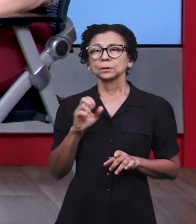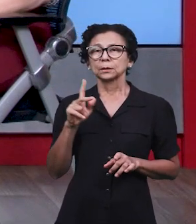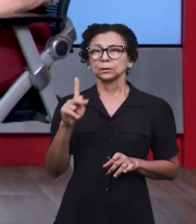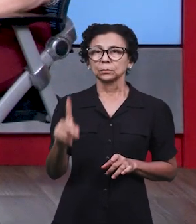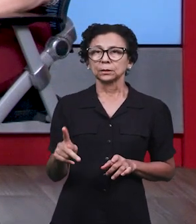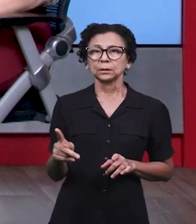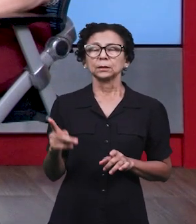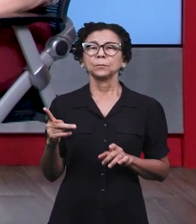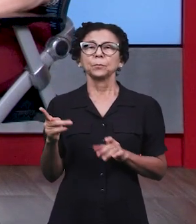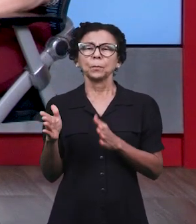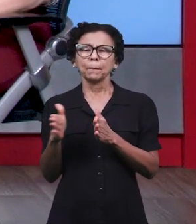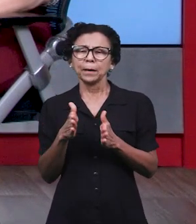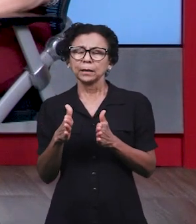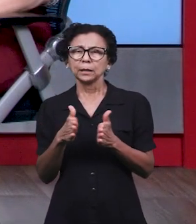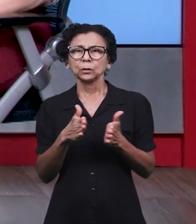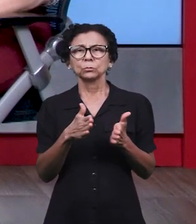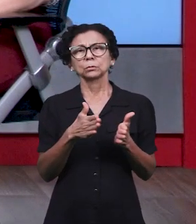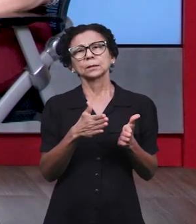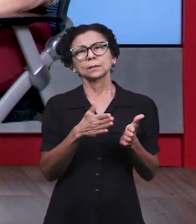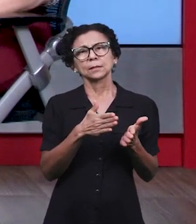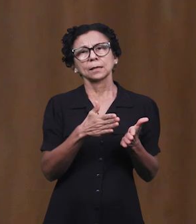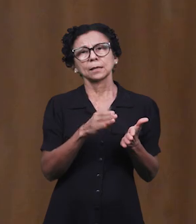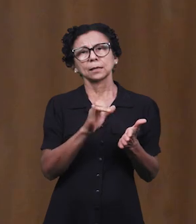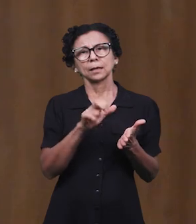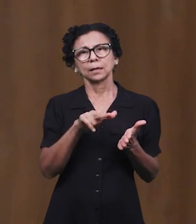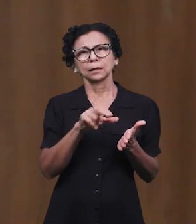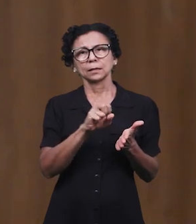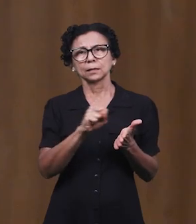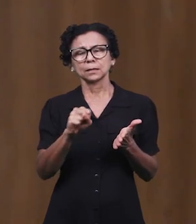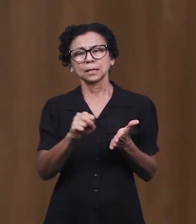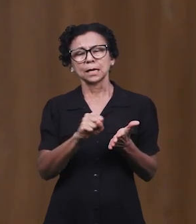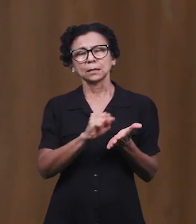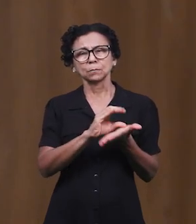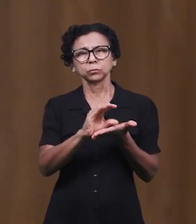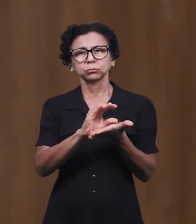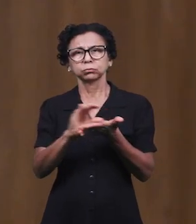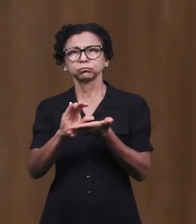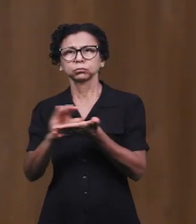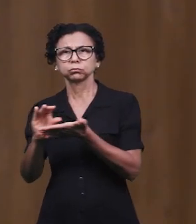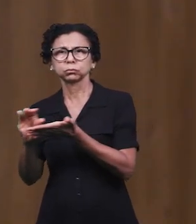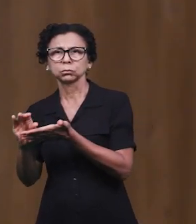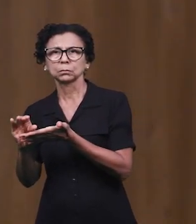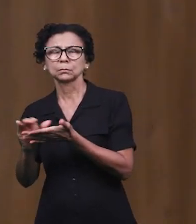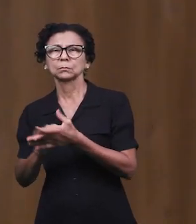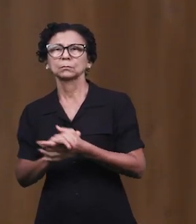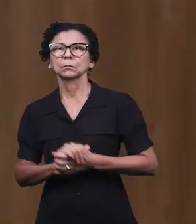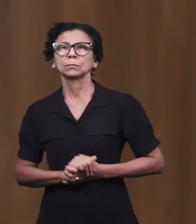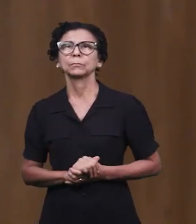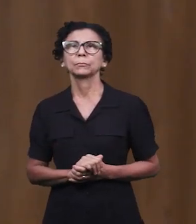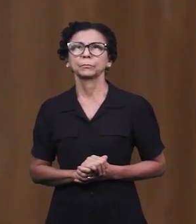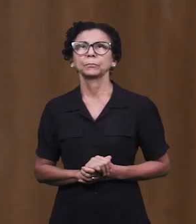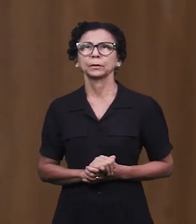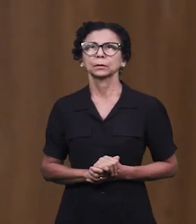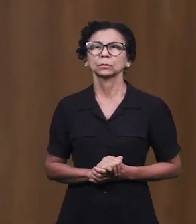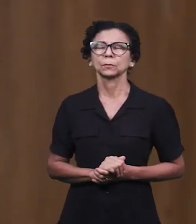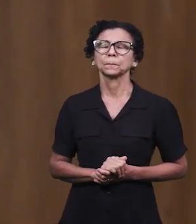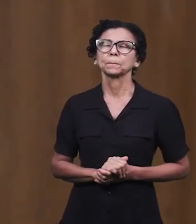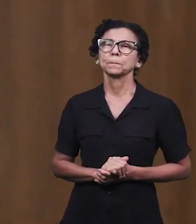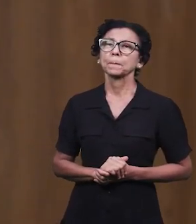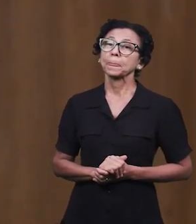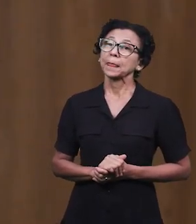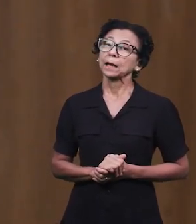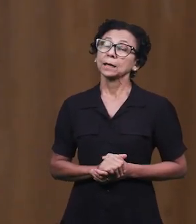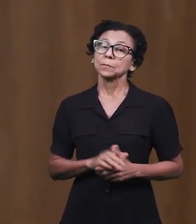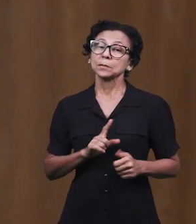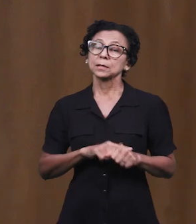ter pelo menos 15 anos de contribuição. A nossa por idade também, quem não tem deficiência, também é pelo menos 15 anos de contribuição, a por